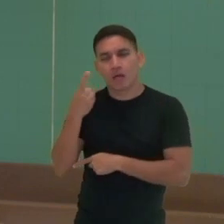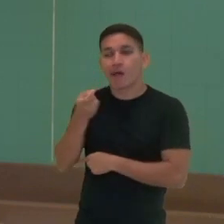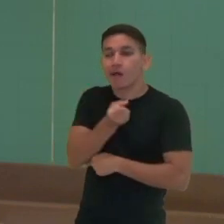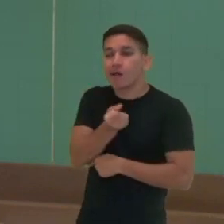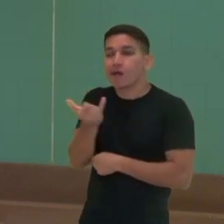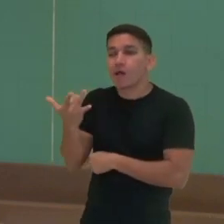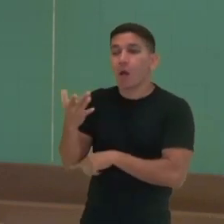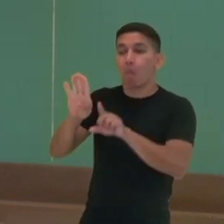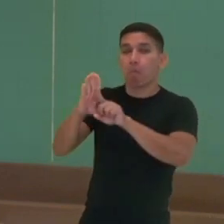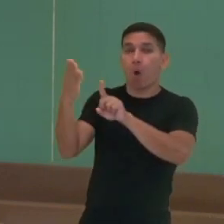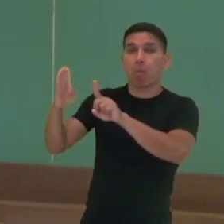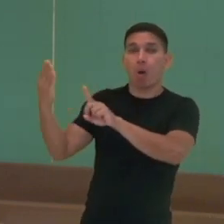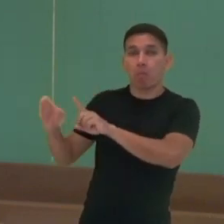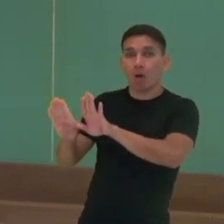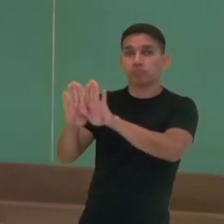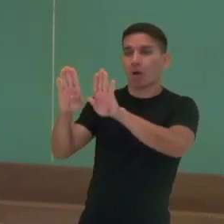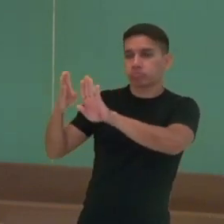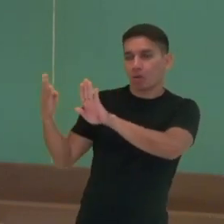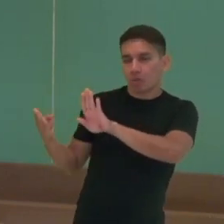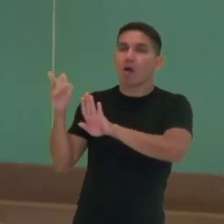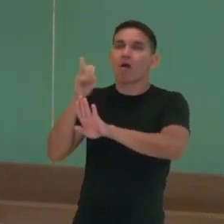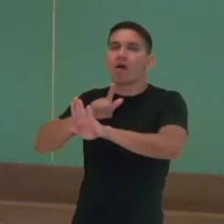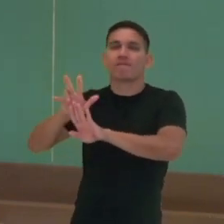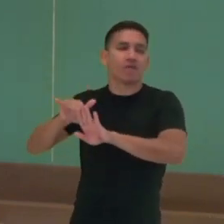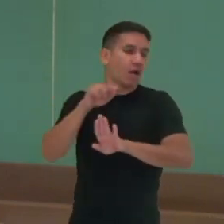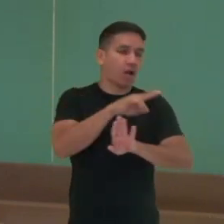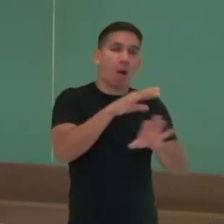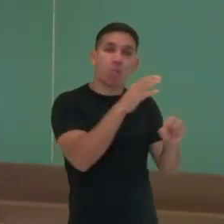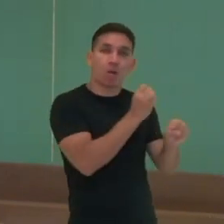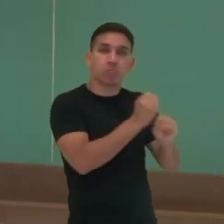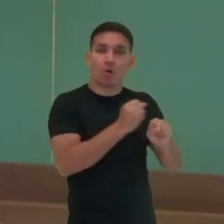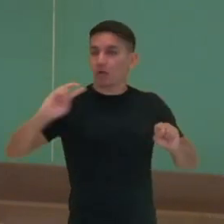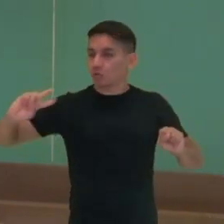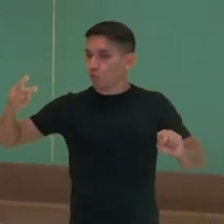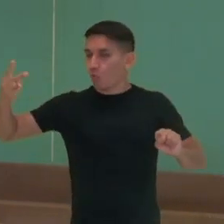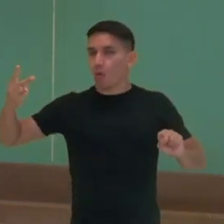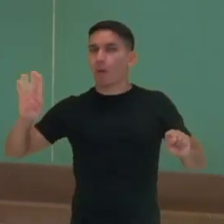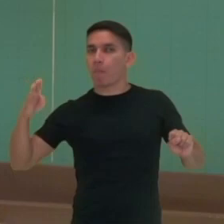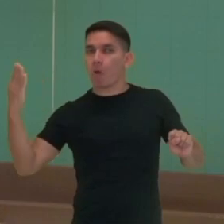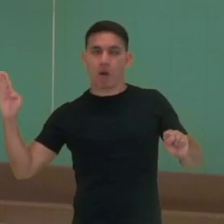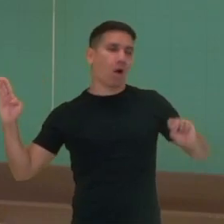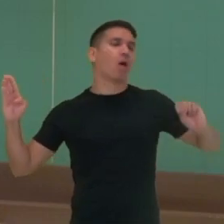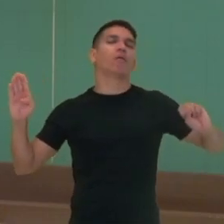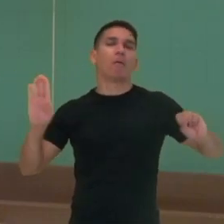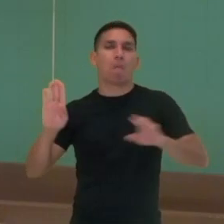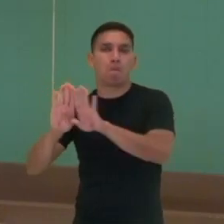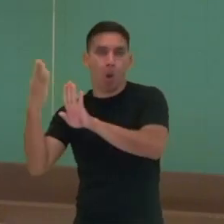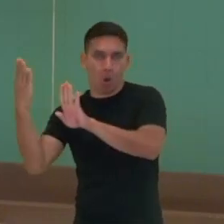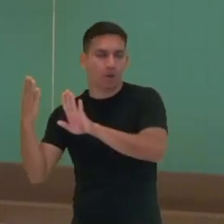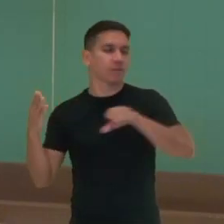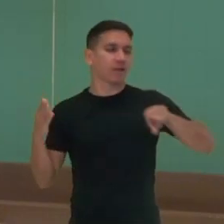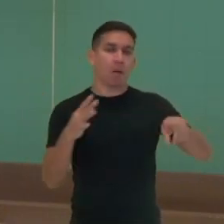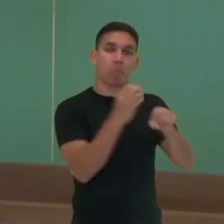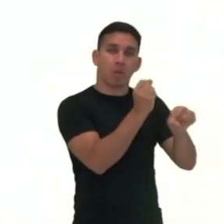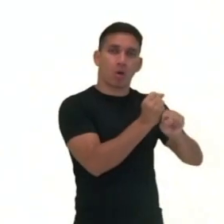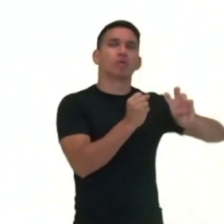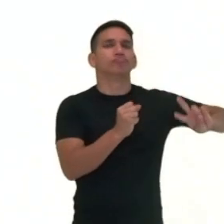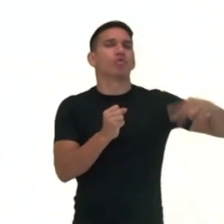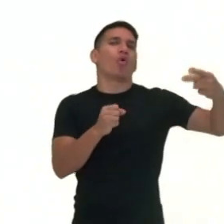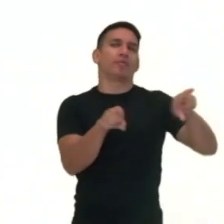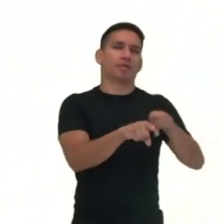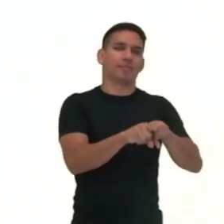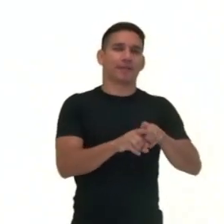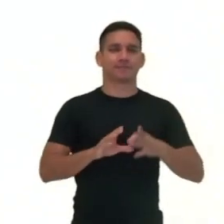de portas, eu vou dobrar também o número de pontos, ok? Então,